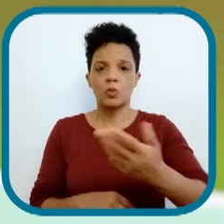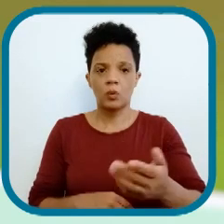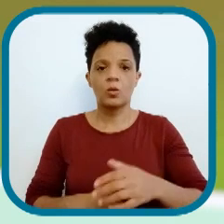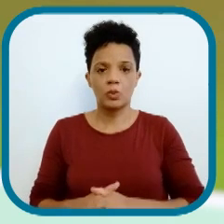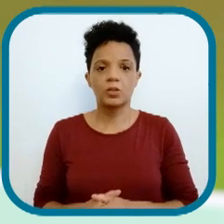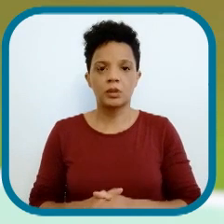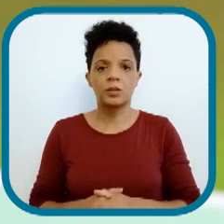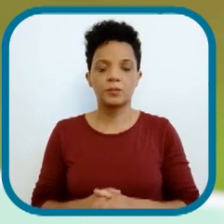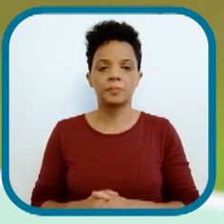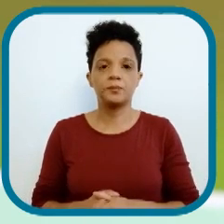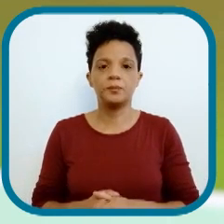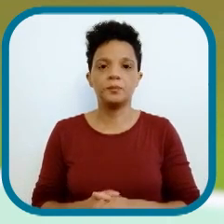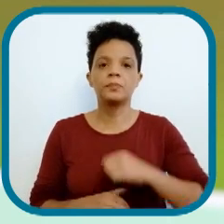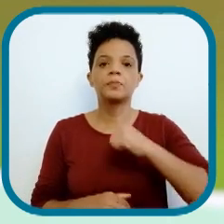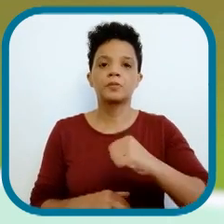é contra